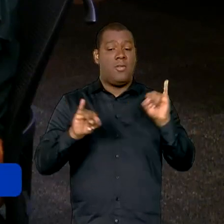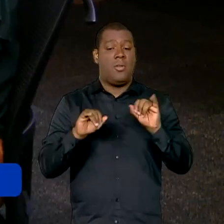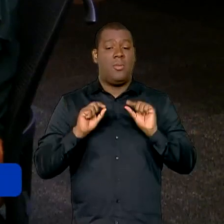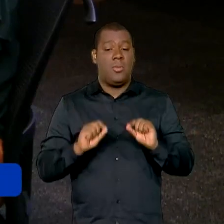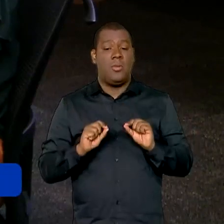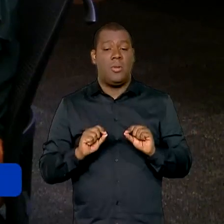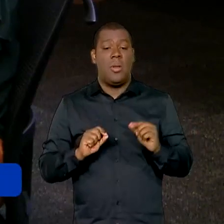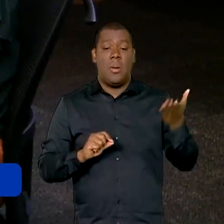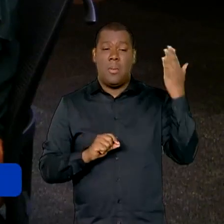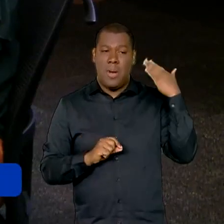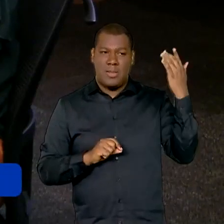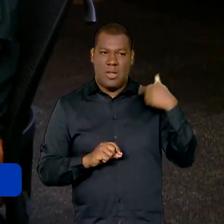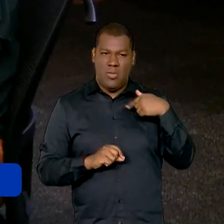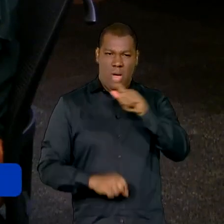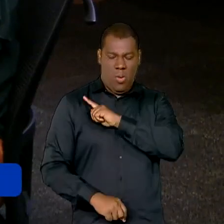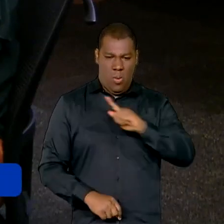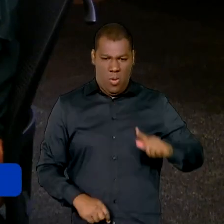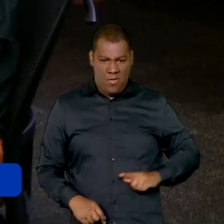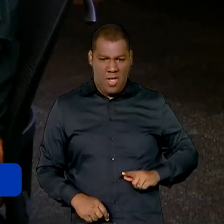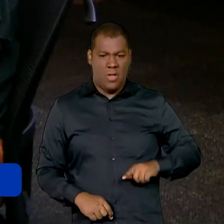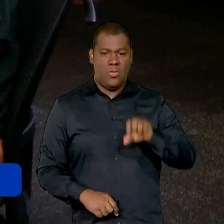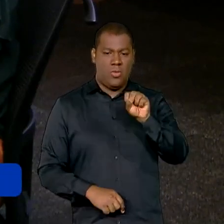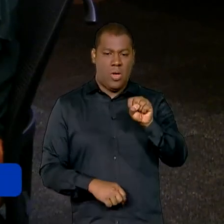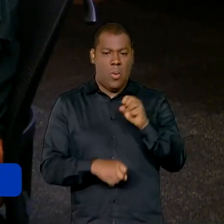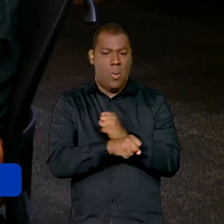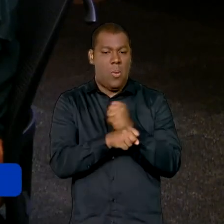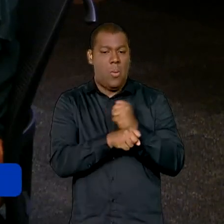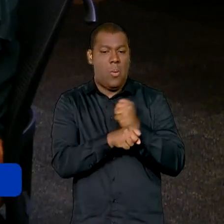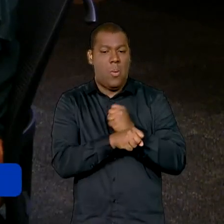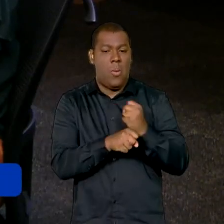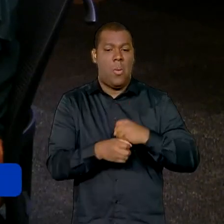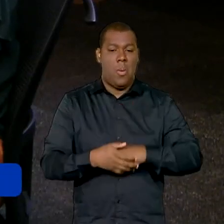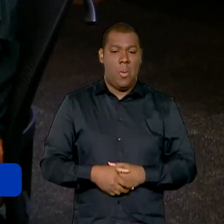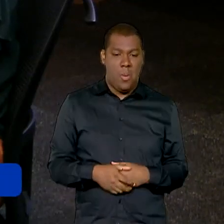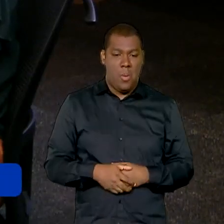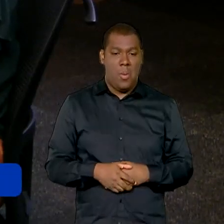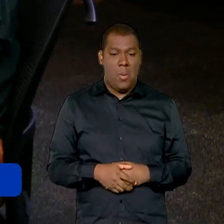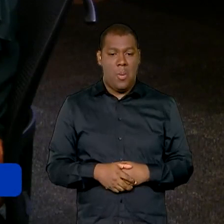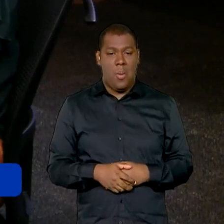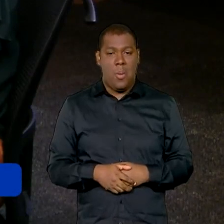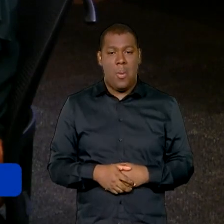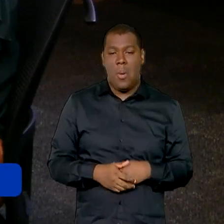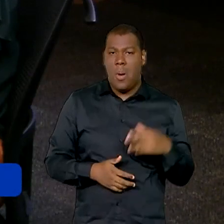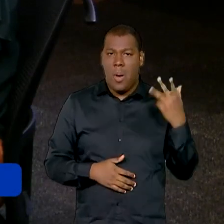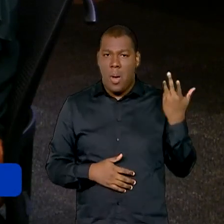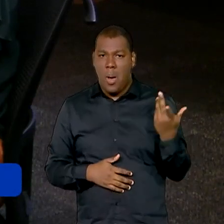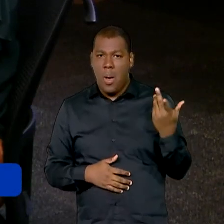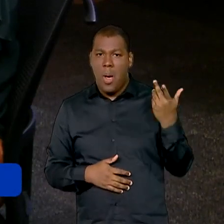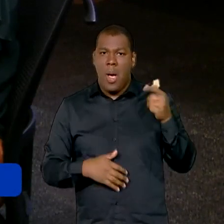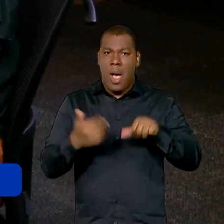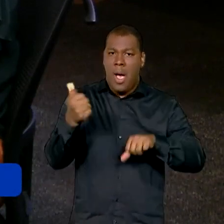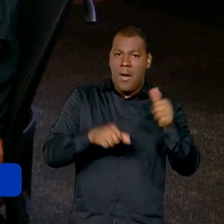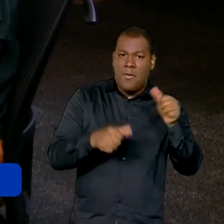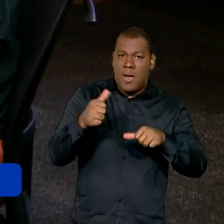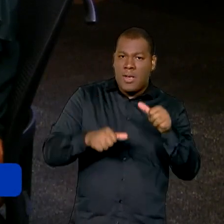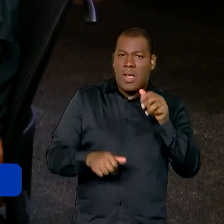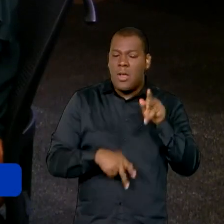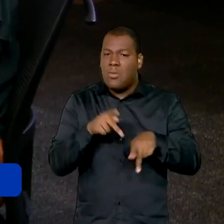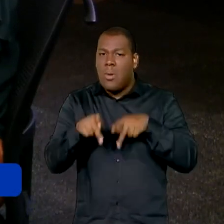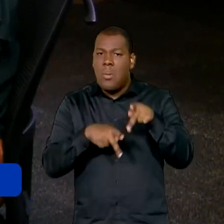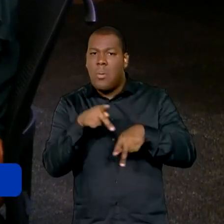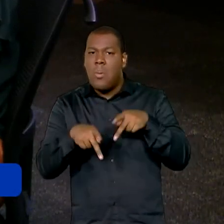Eu fui governador há 8 anos e a gente incluía nas pesquisas para monitorar a avaliação da população pelos